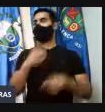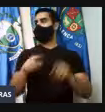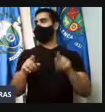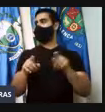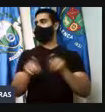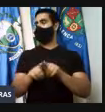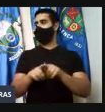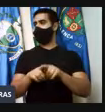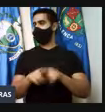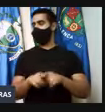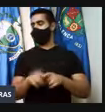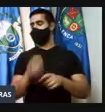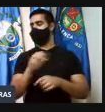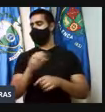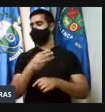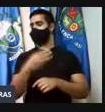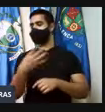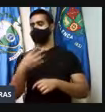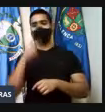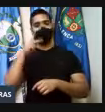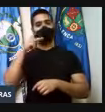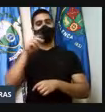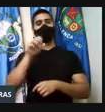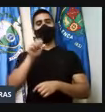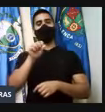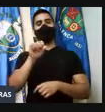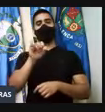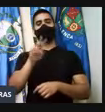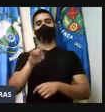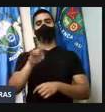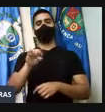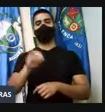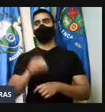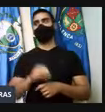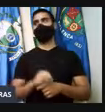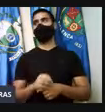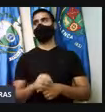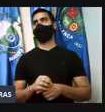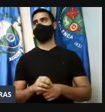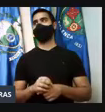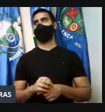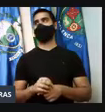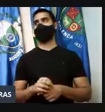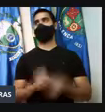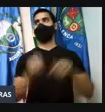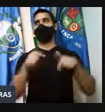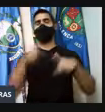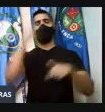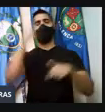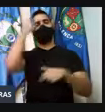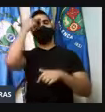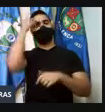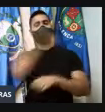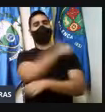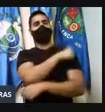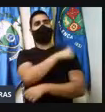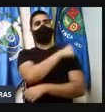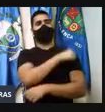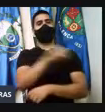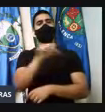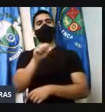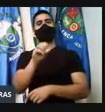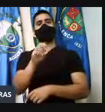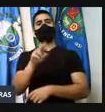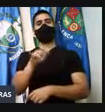resolução 034/2020, vereador Silvio Rogério Furtado da Graça. Fica concedido o título benemérito municipal à enfermeira Soraya Beatriz